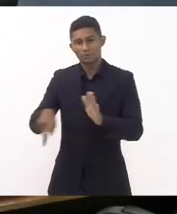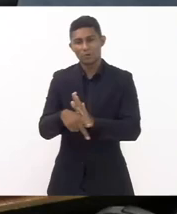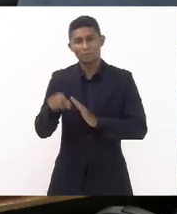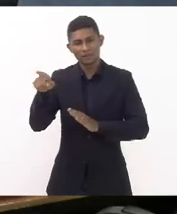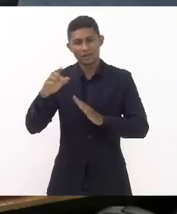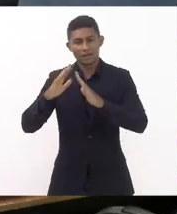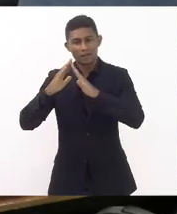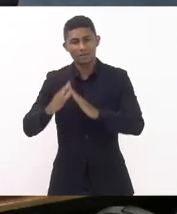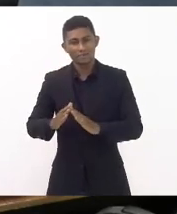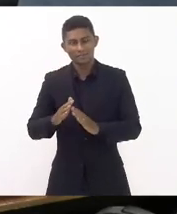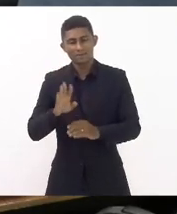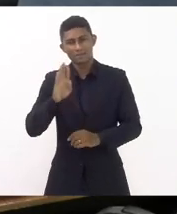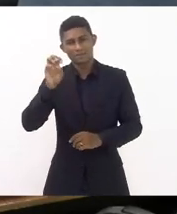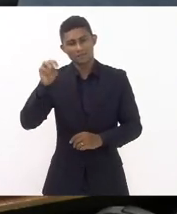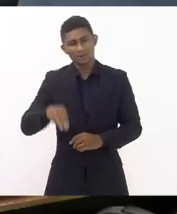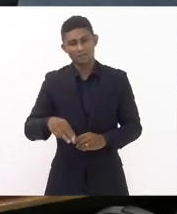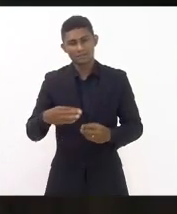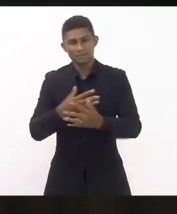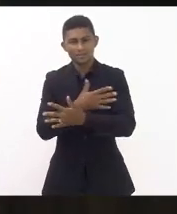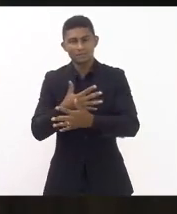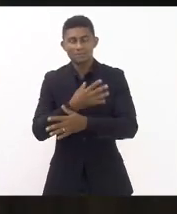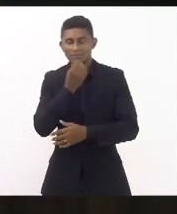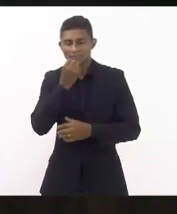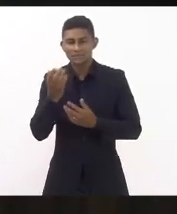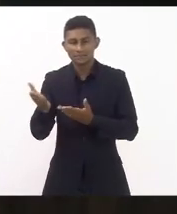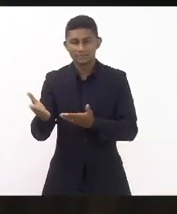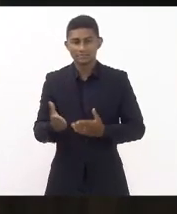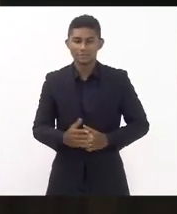Nossa querida Barra Mansa. Seja muito bem-vindo, vereador.